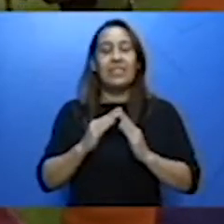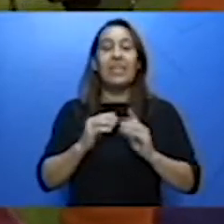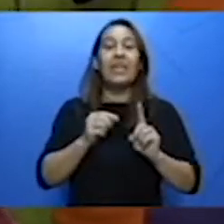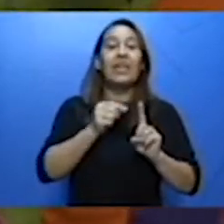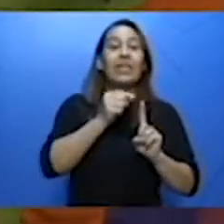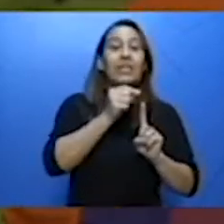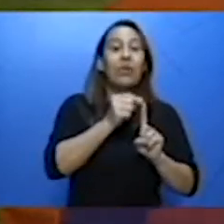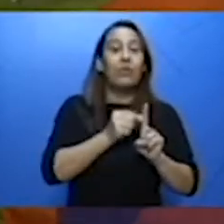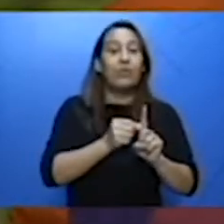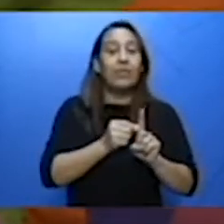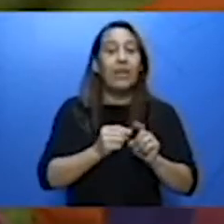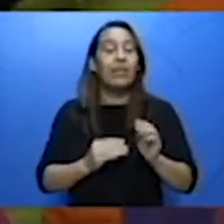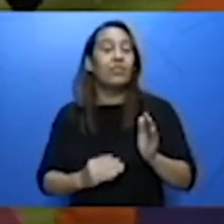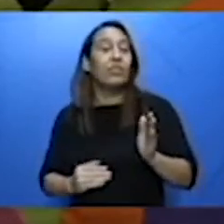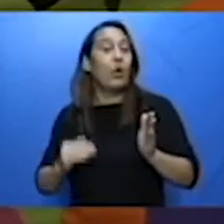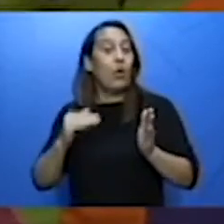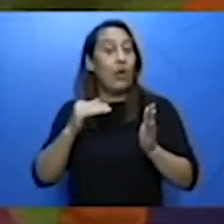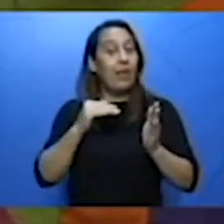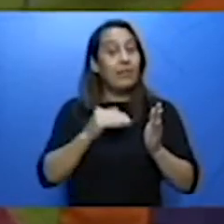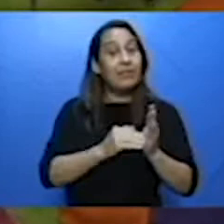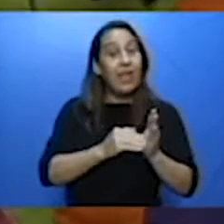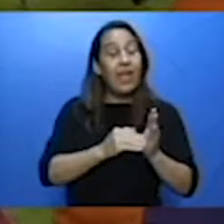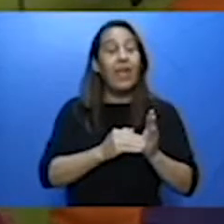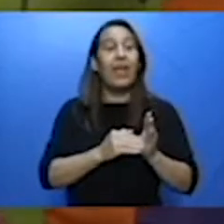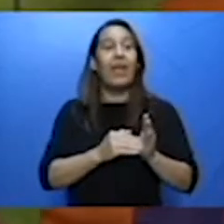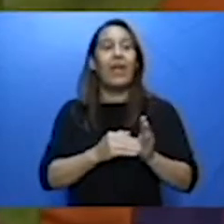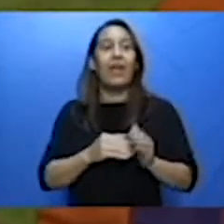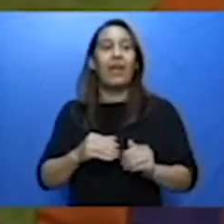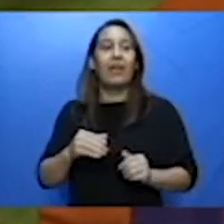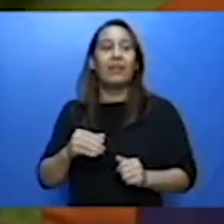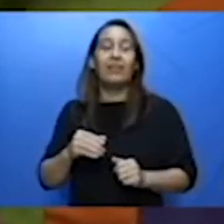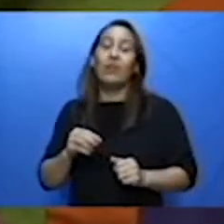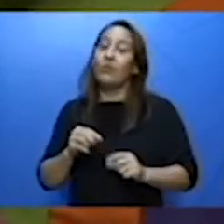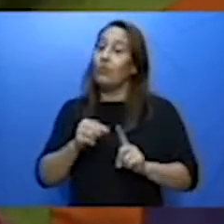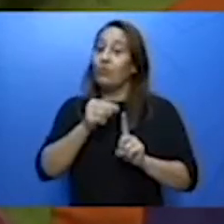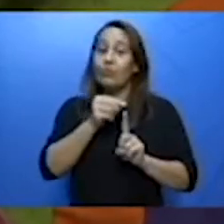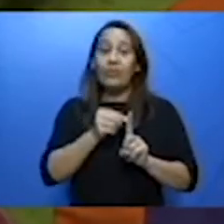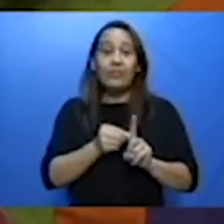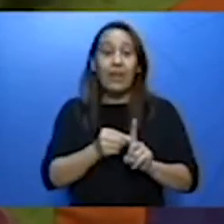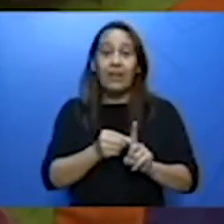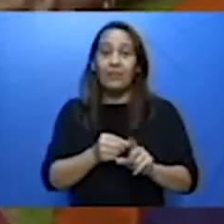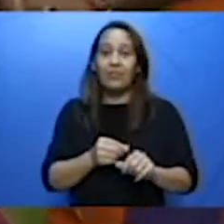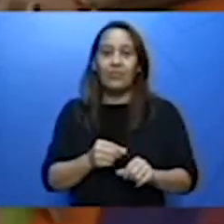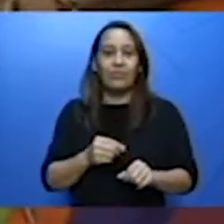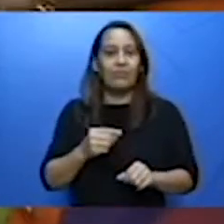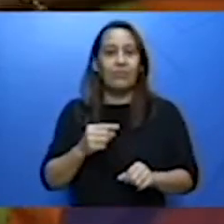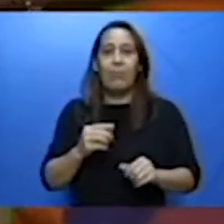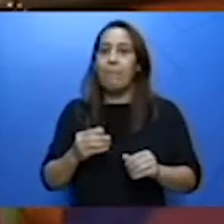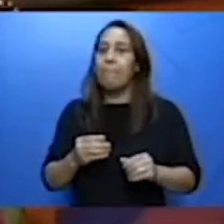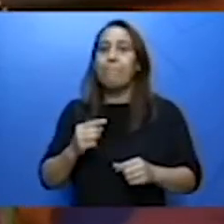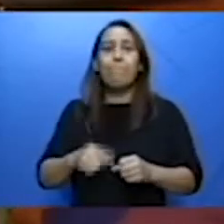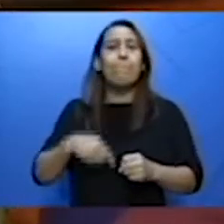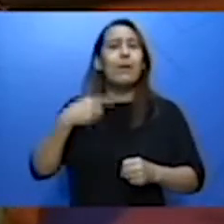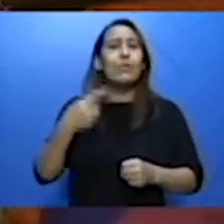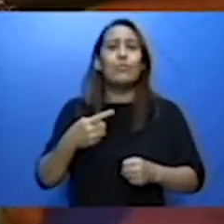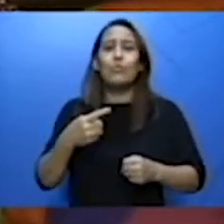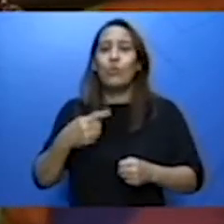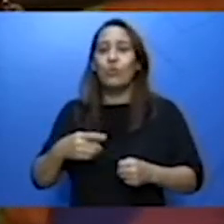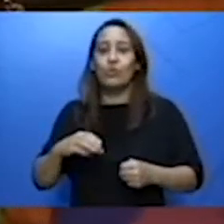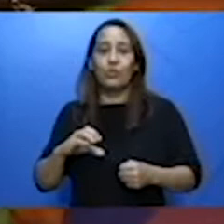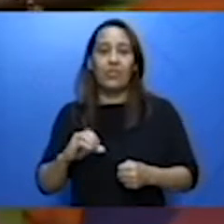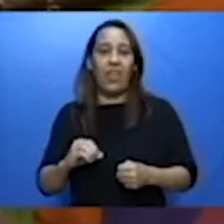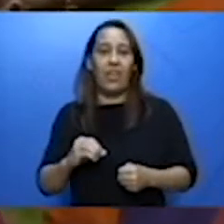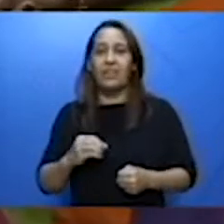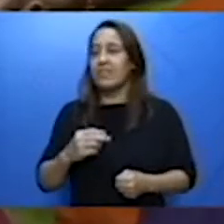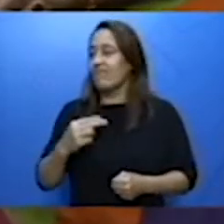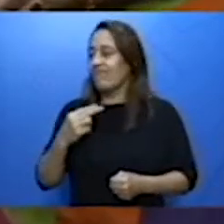unidade. E aqui comigo só pode morar a unidade. Ah, só pode morar a